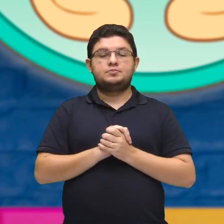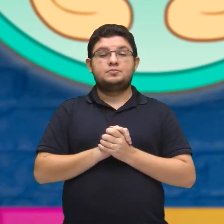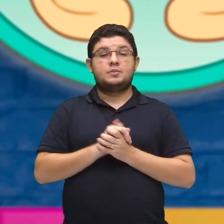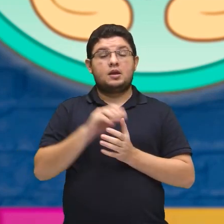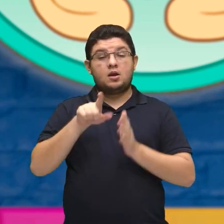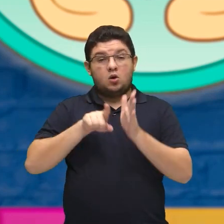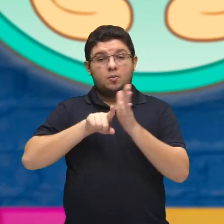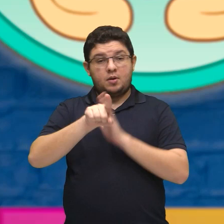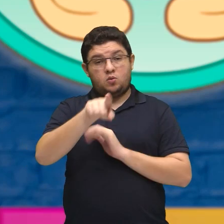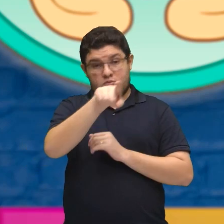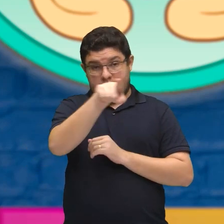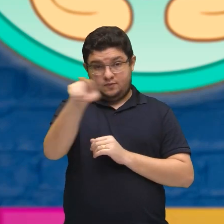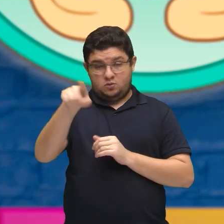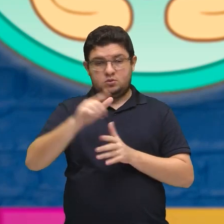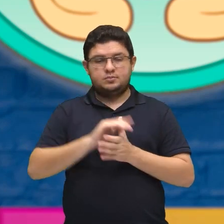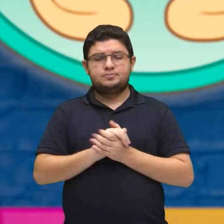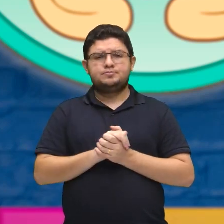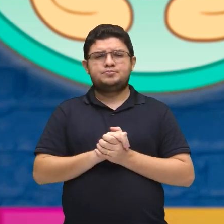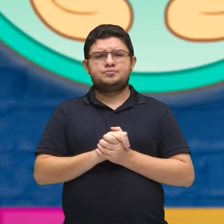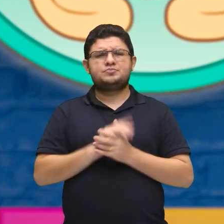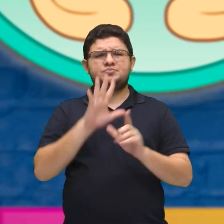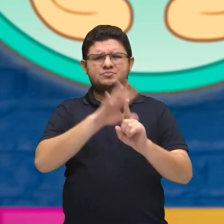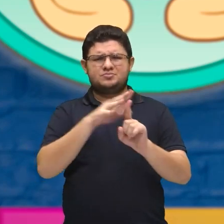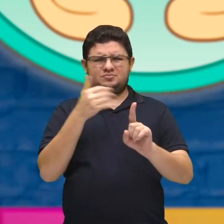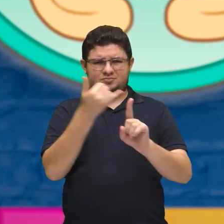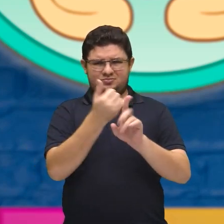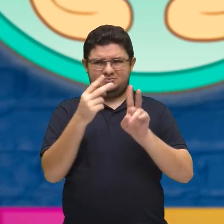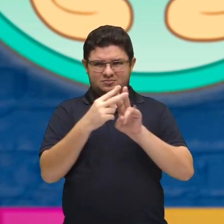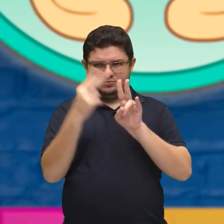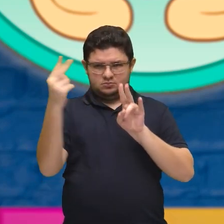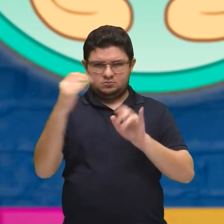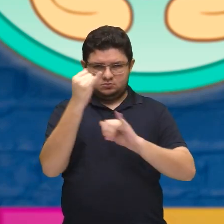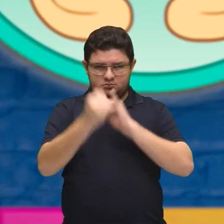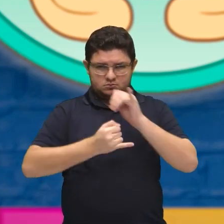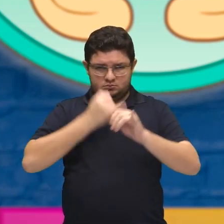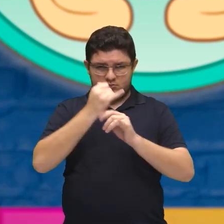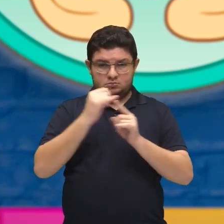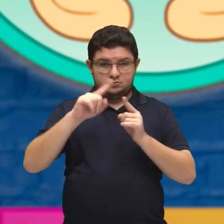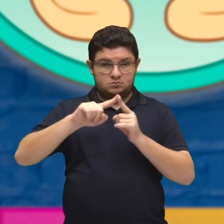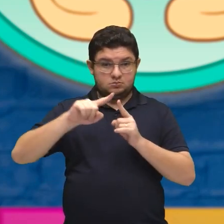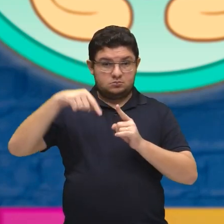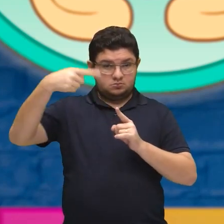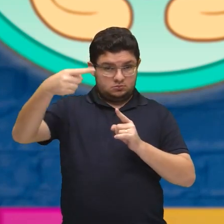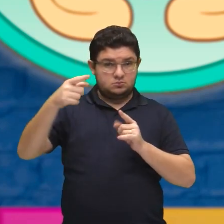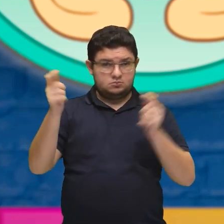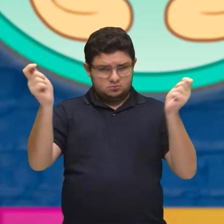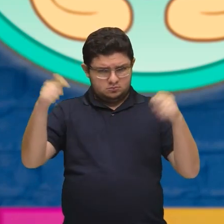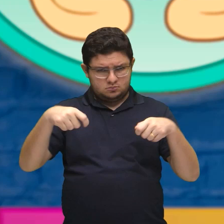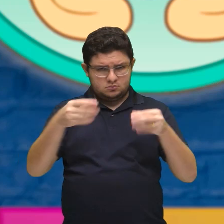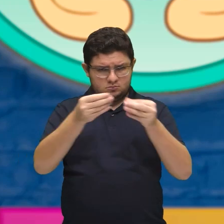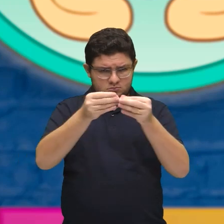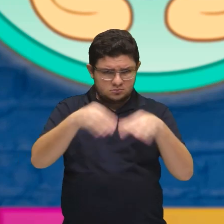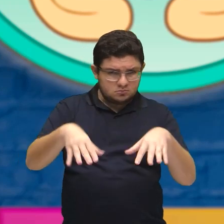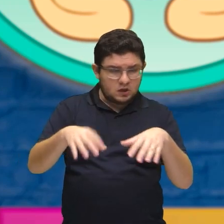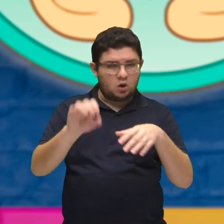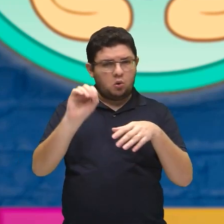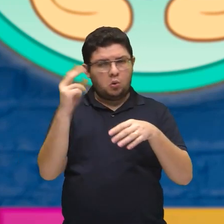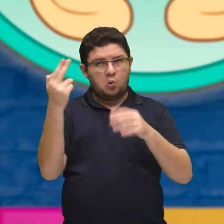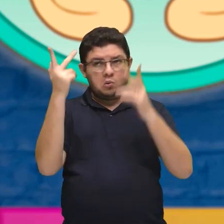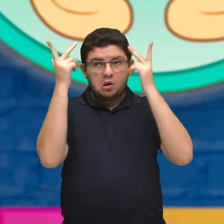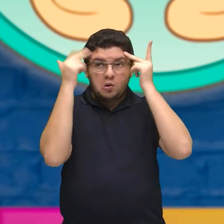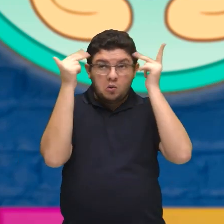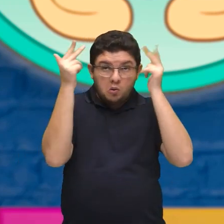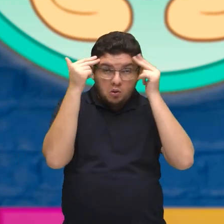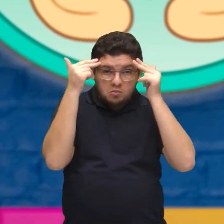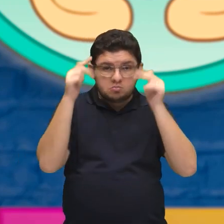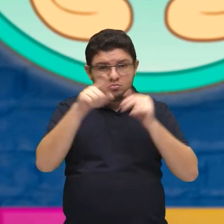cyberbullying tem alguma consequência? O que vocês acham, meus queridos alunos, meus queridos professores? O